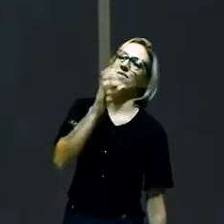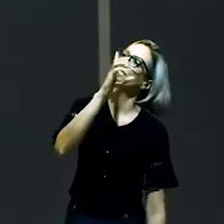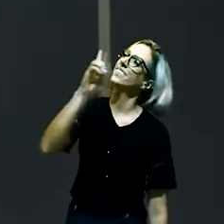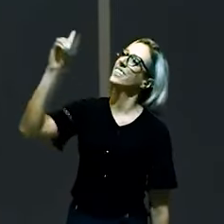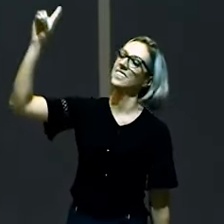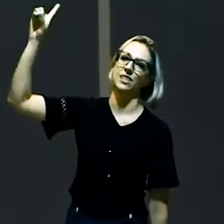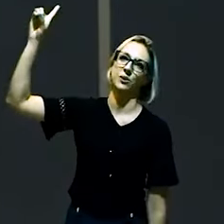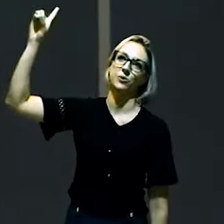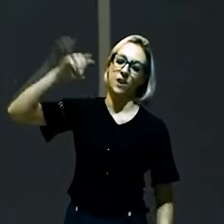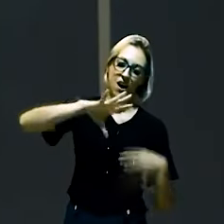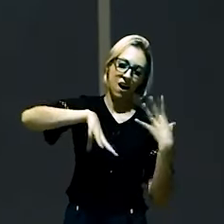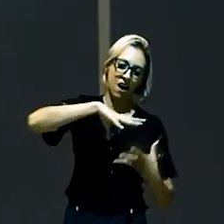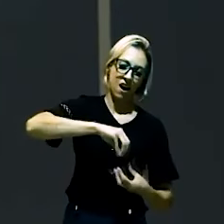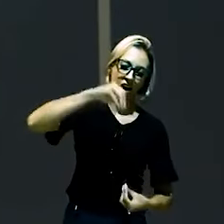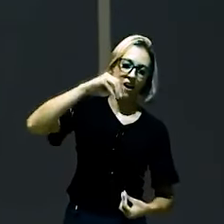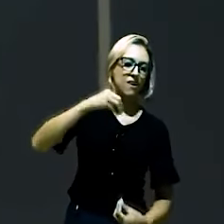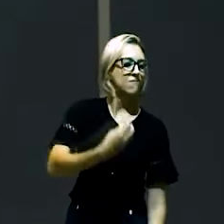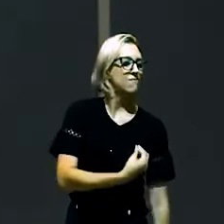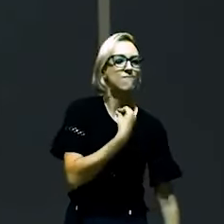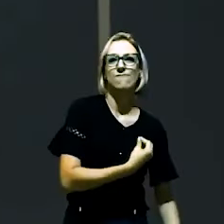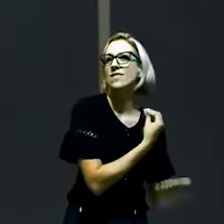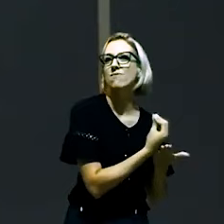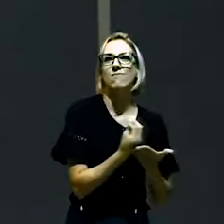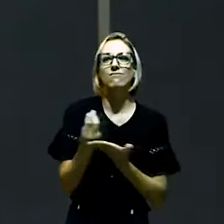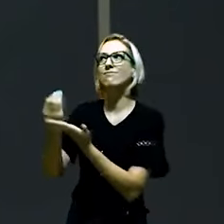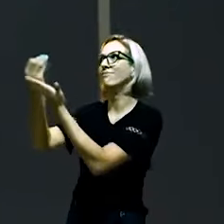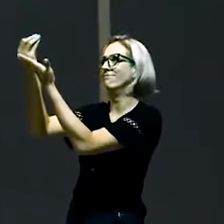as forças e de todo o entendimento.